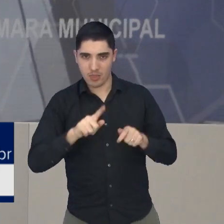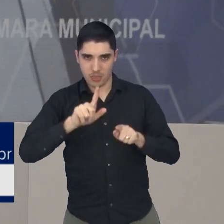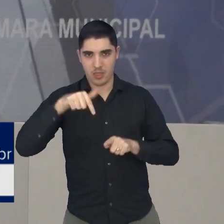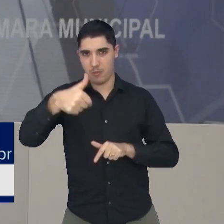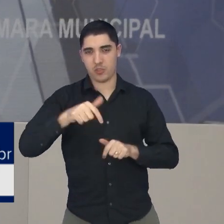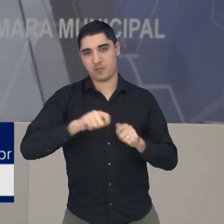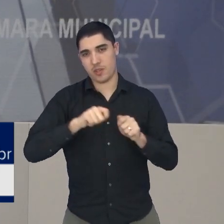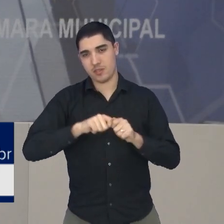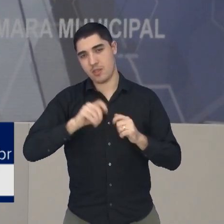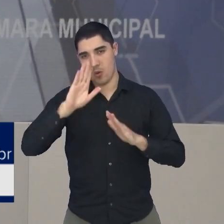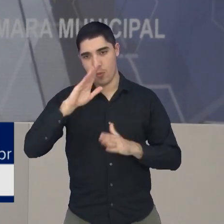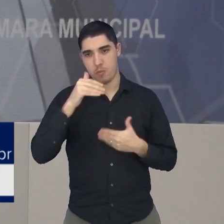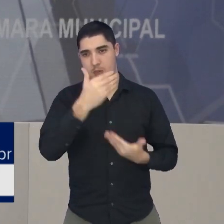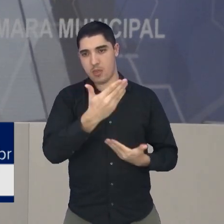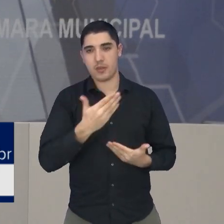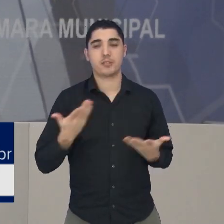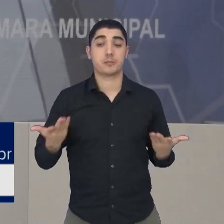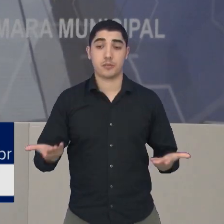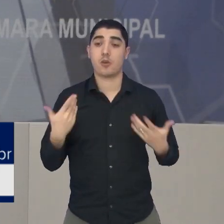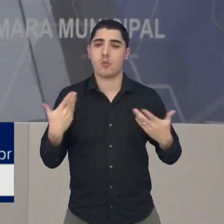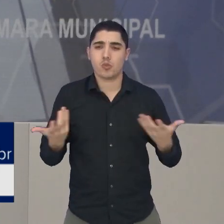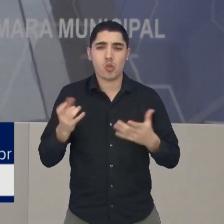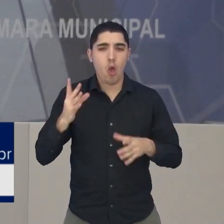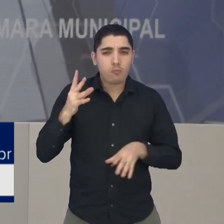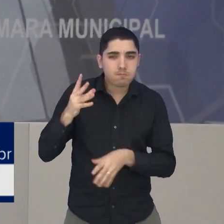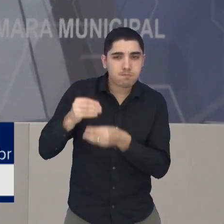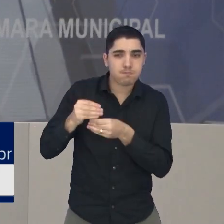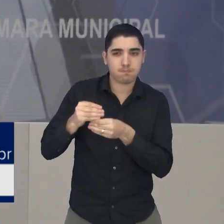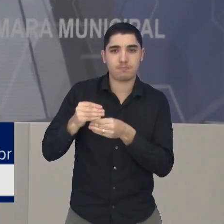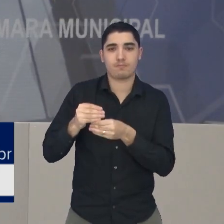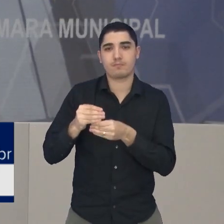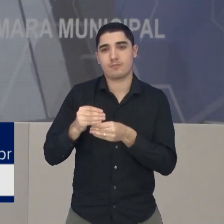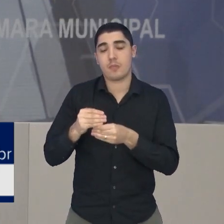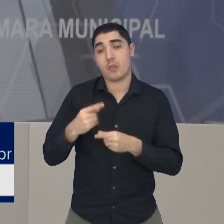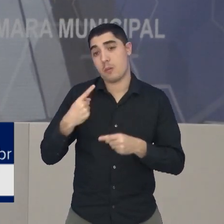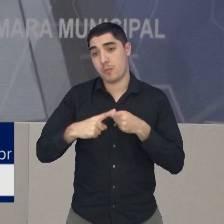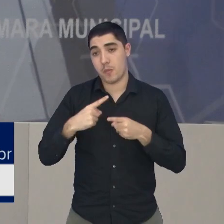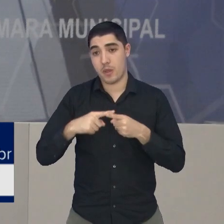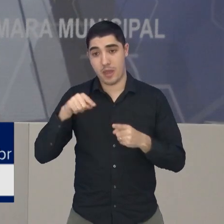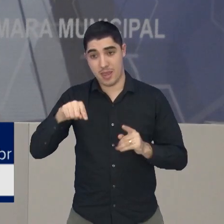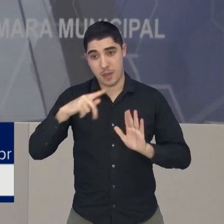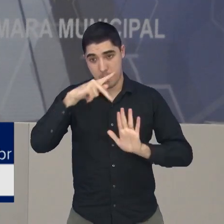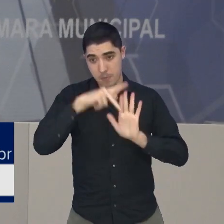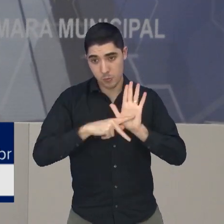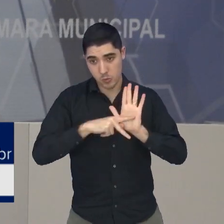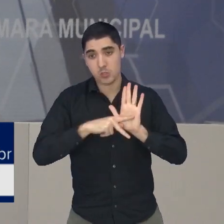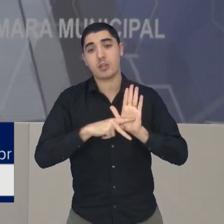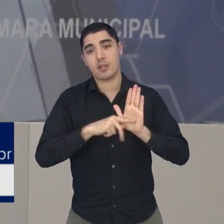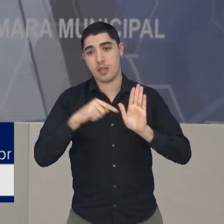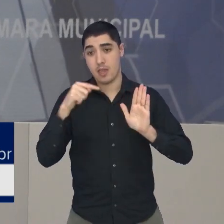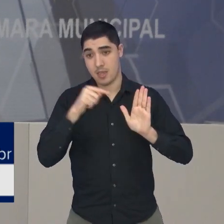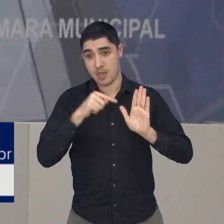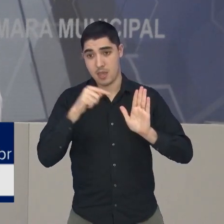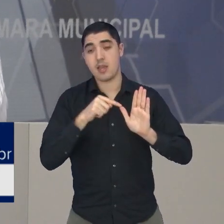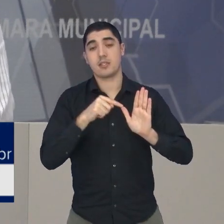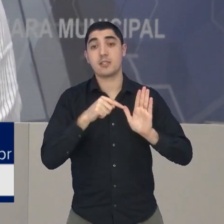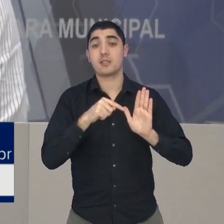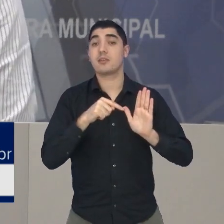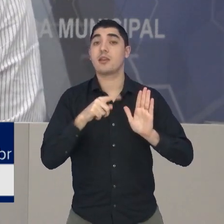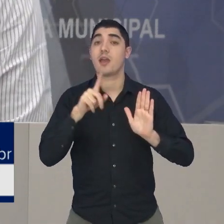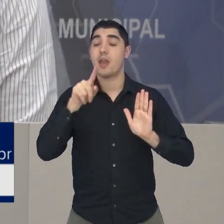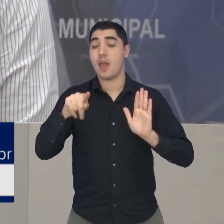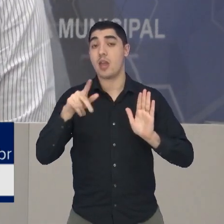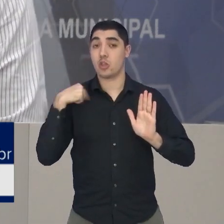Fazer um breve comentário, porque esse projeto vem após o projeto que